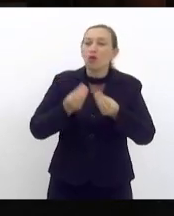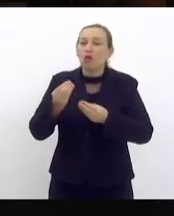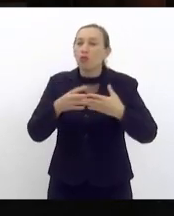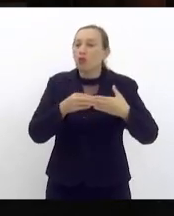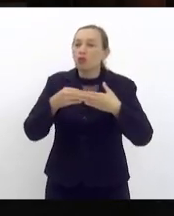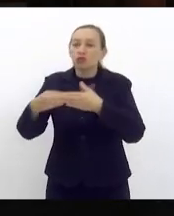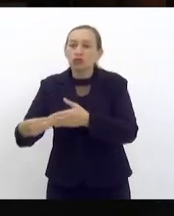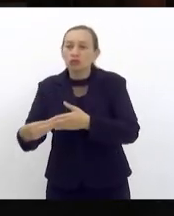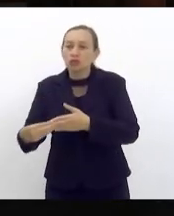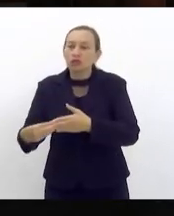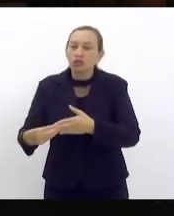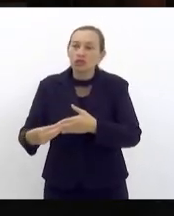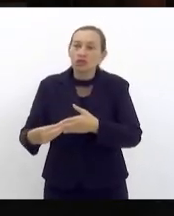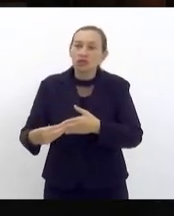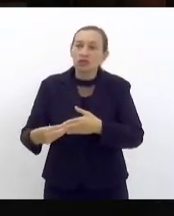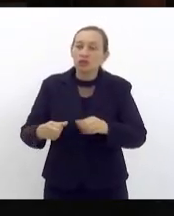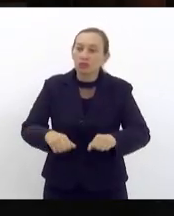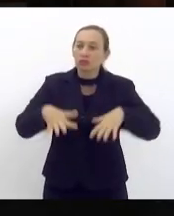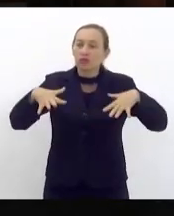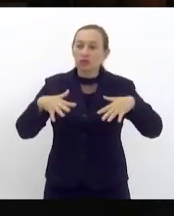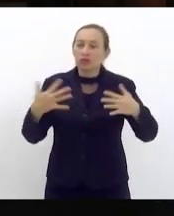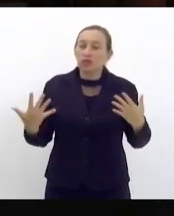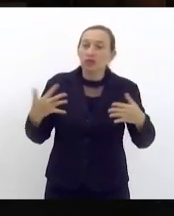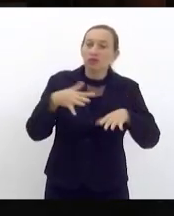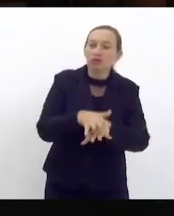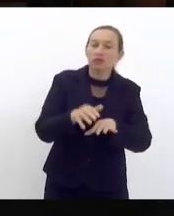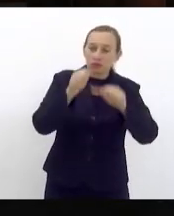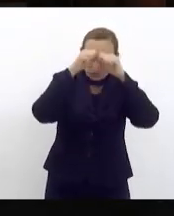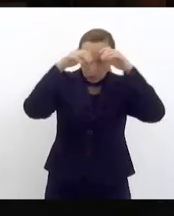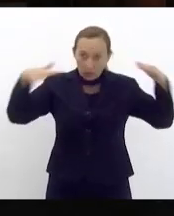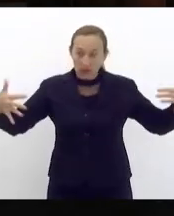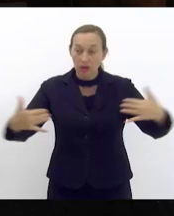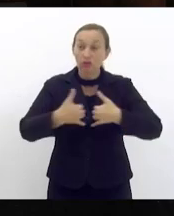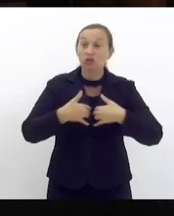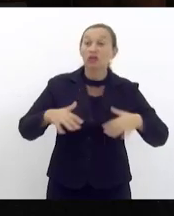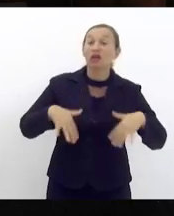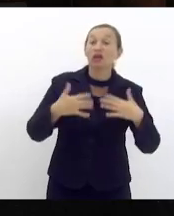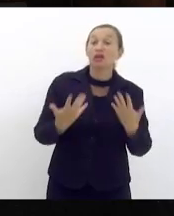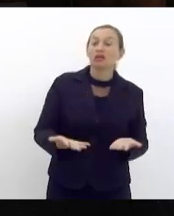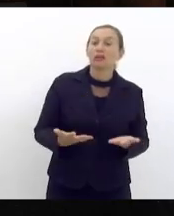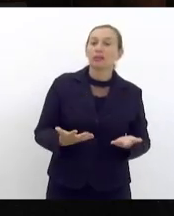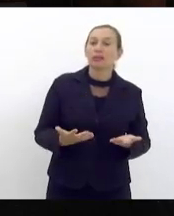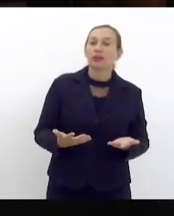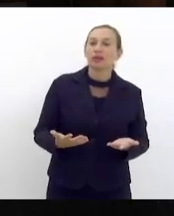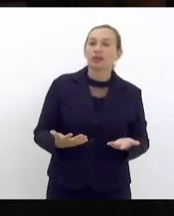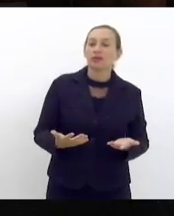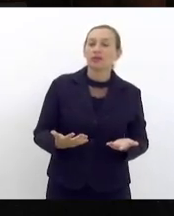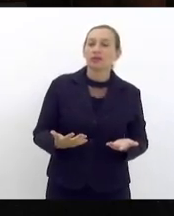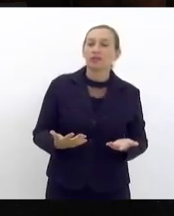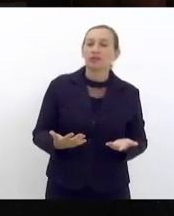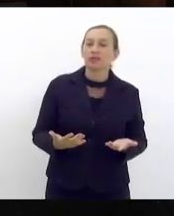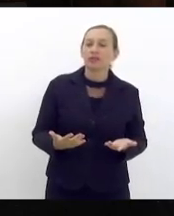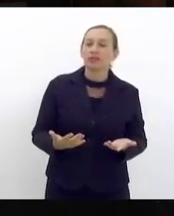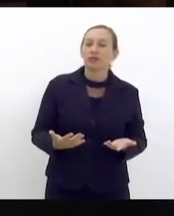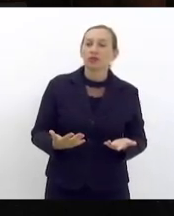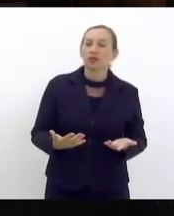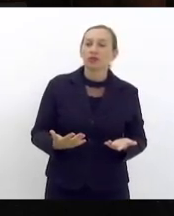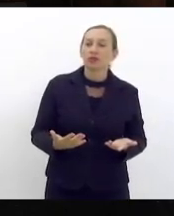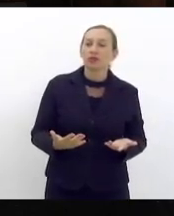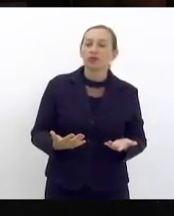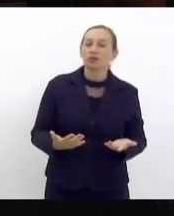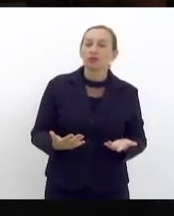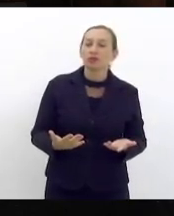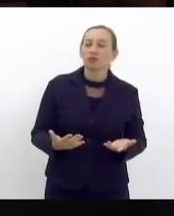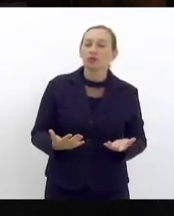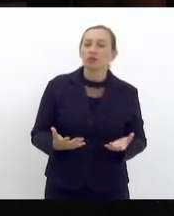plenária com a participação e inclusão dos autistas ou seja o o o o teia que estava na nossa na